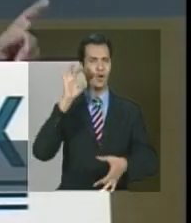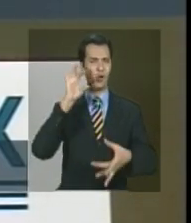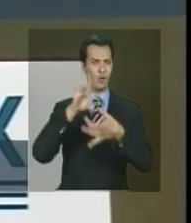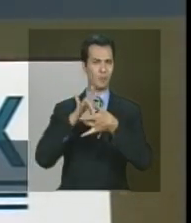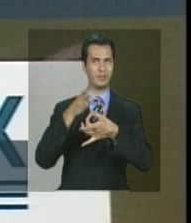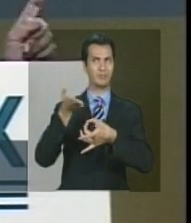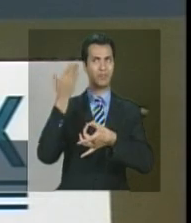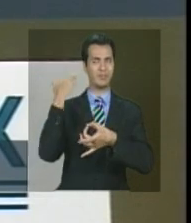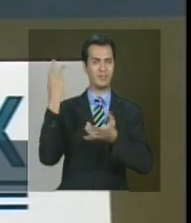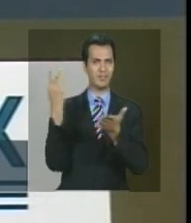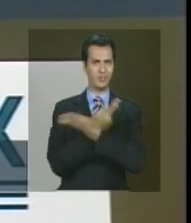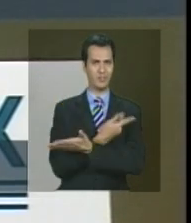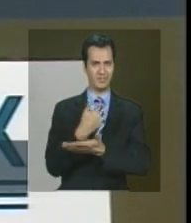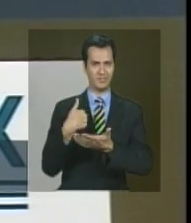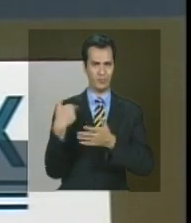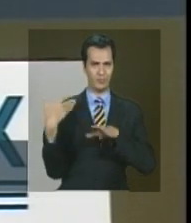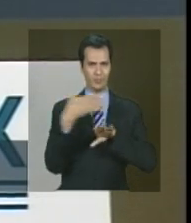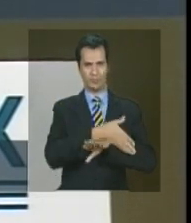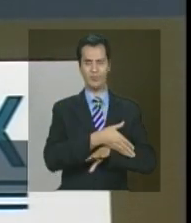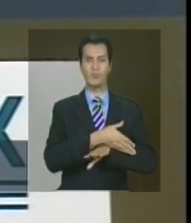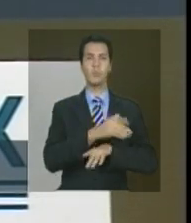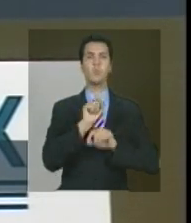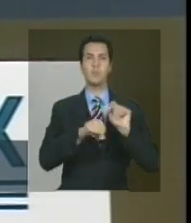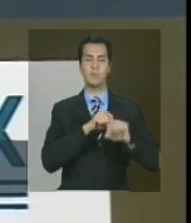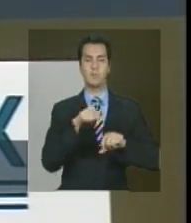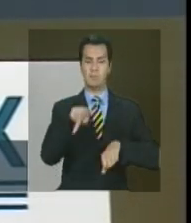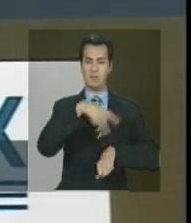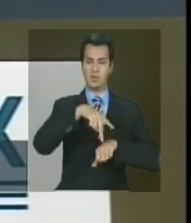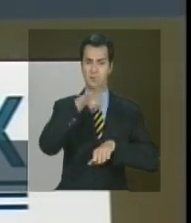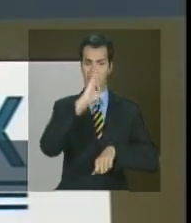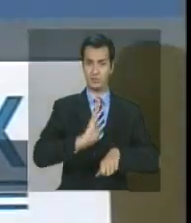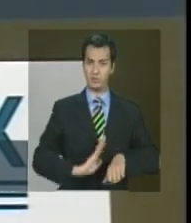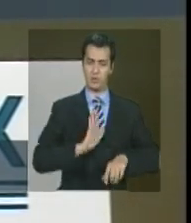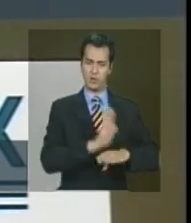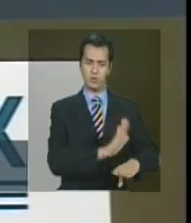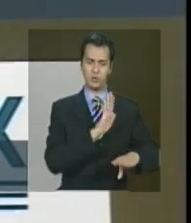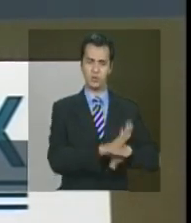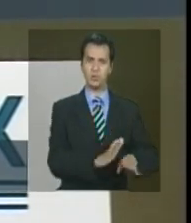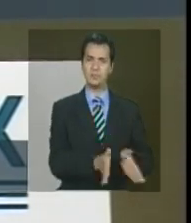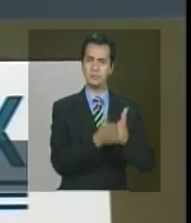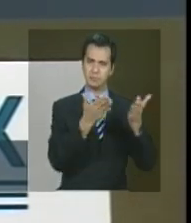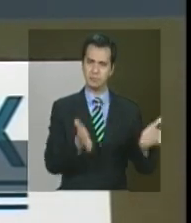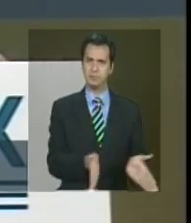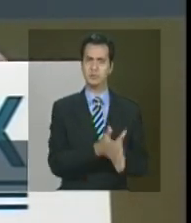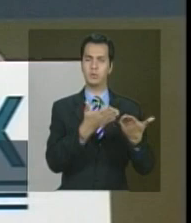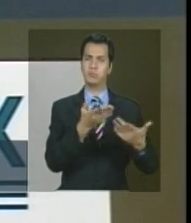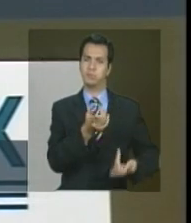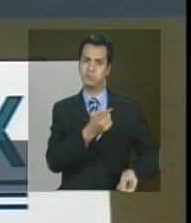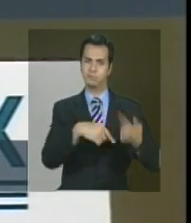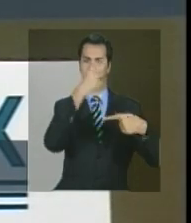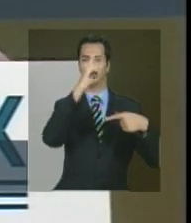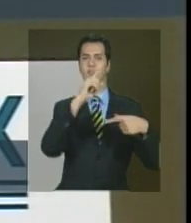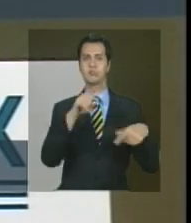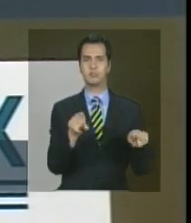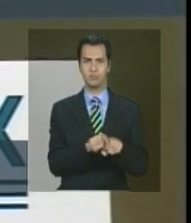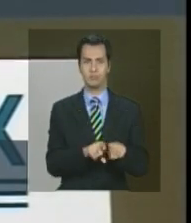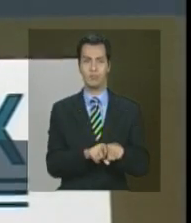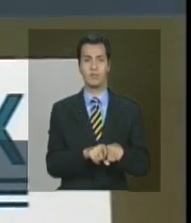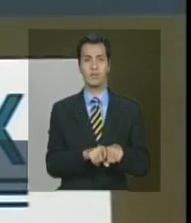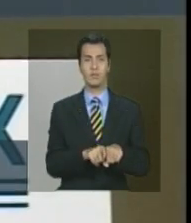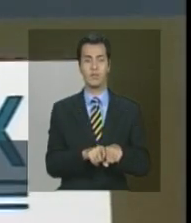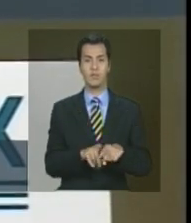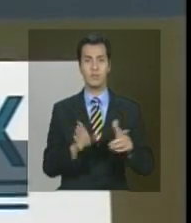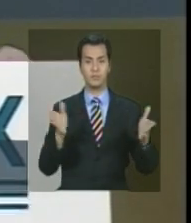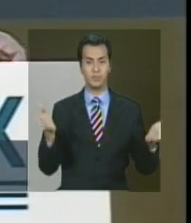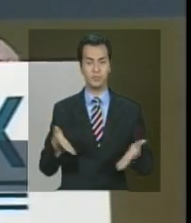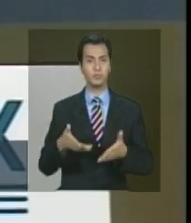que combate e resgata a pobreza, um país que, ao mesmo tempo, faz um imenso